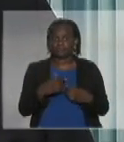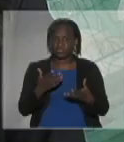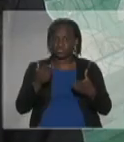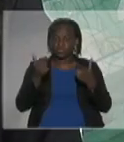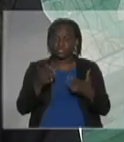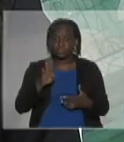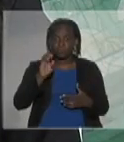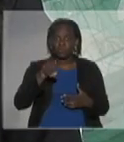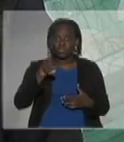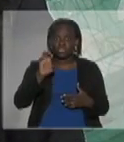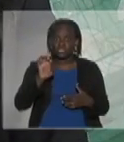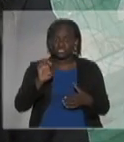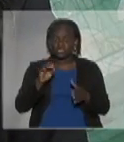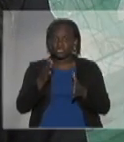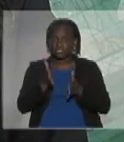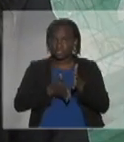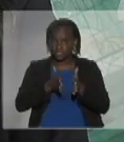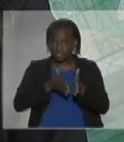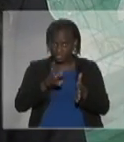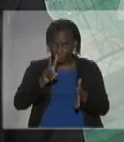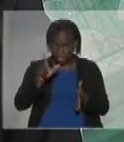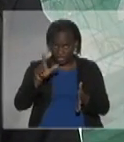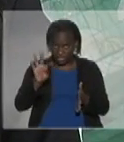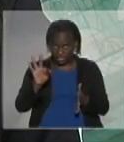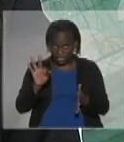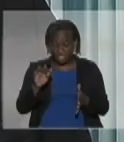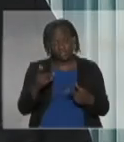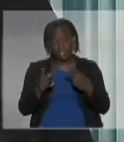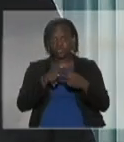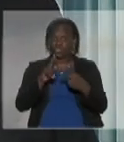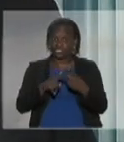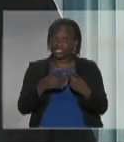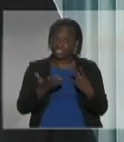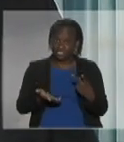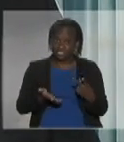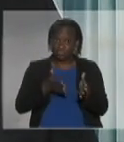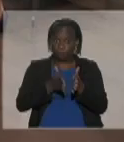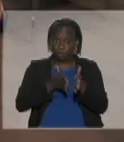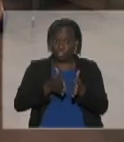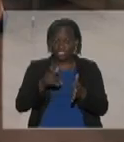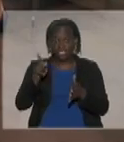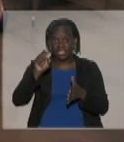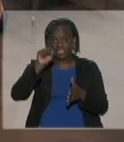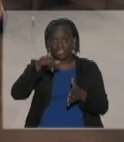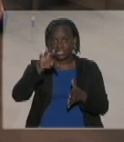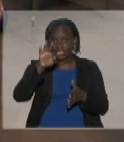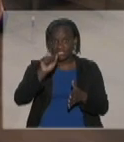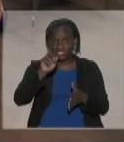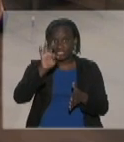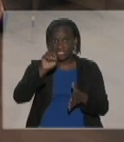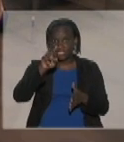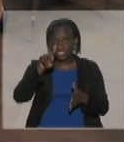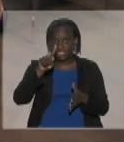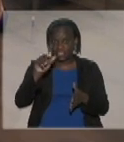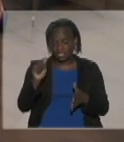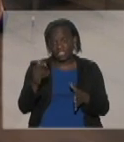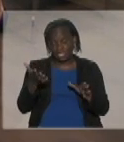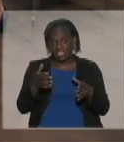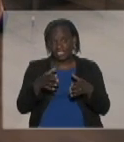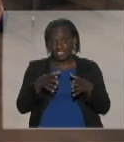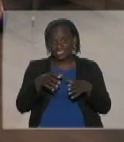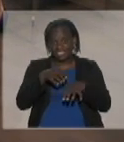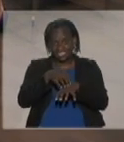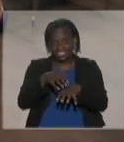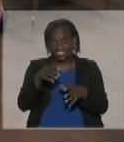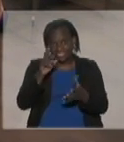O senhor chama de bonde o VLT? Não, eu chamo 2 bondes. O bonde de Santa Teresa, que para mim é bonde. É